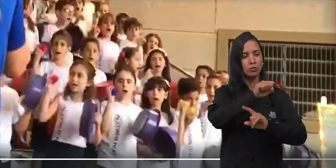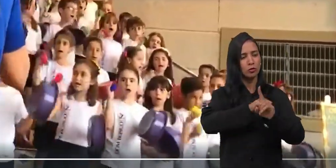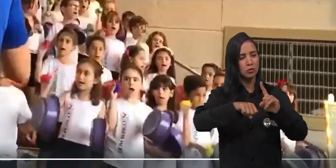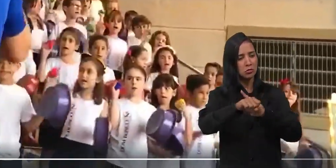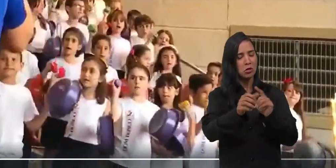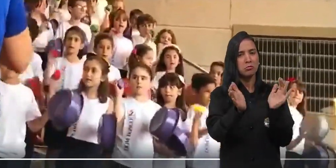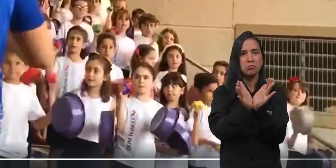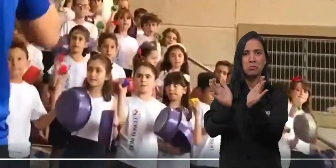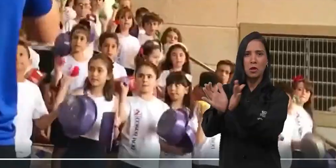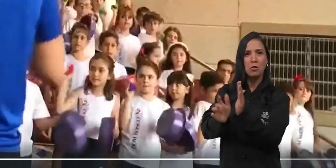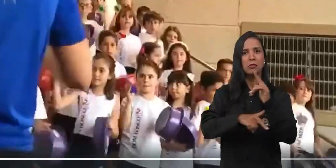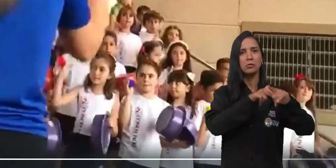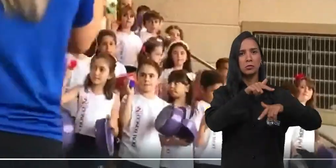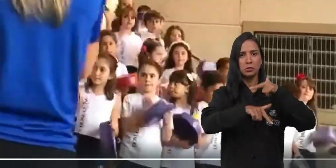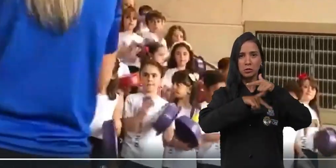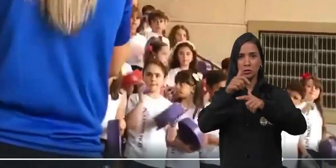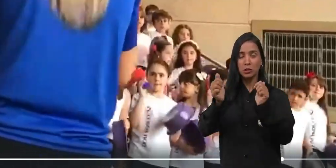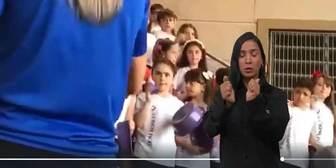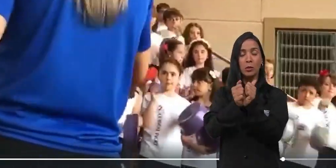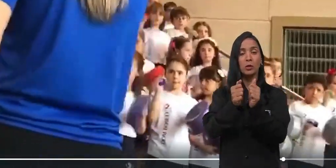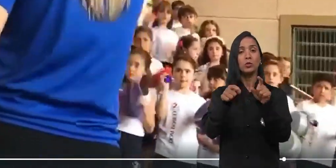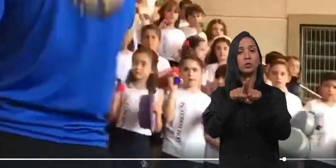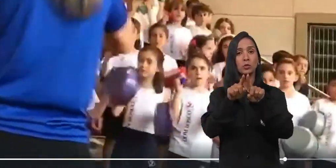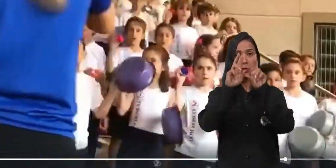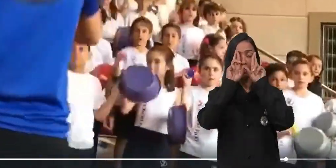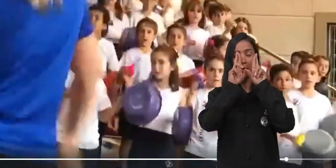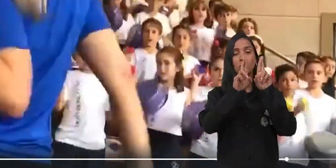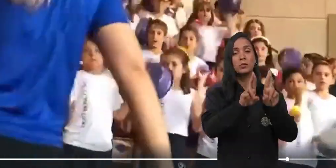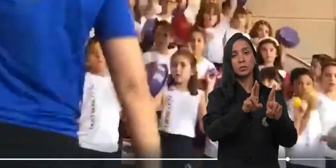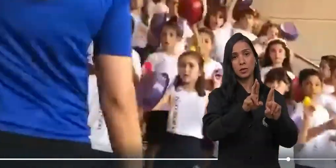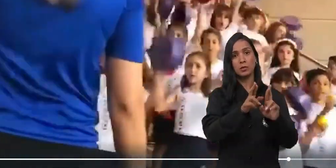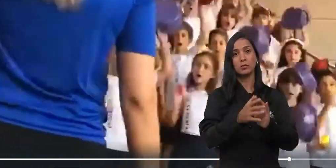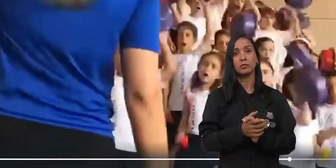do respeito. Então, tudo isso